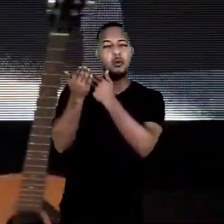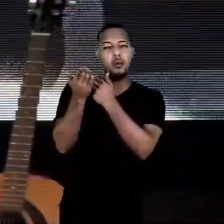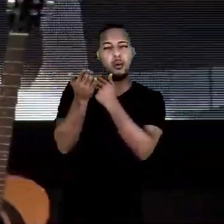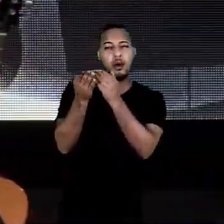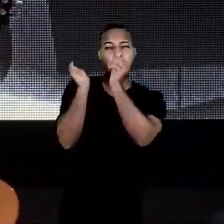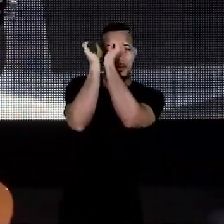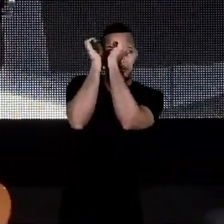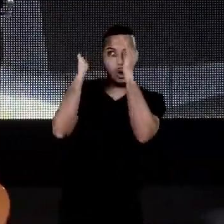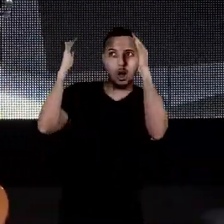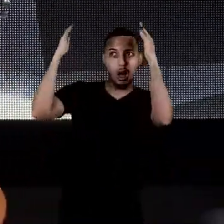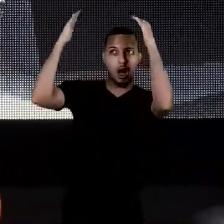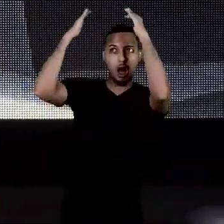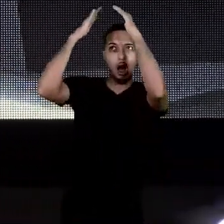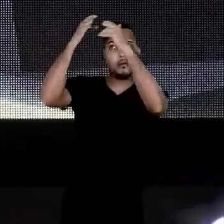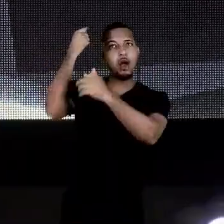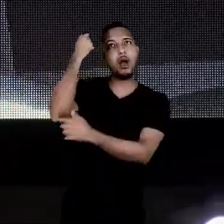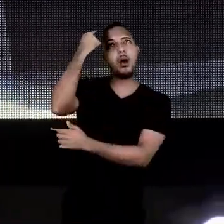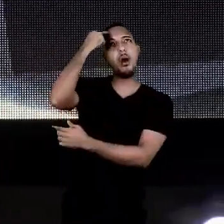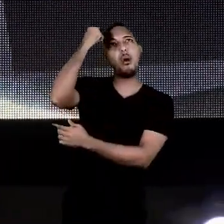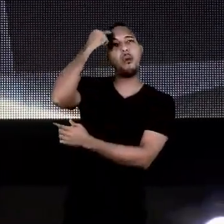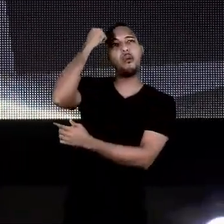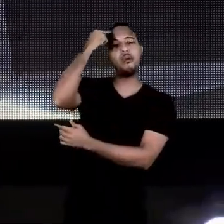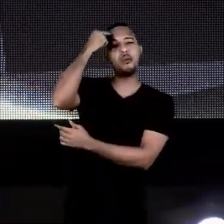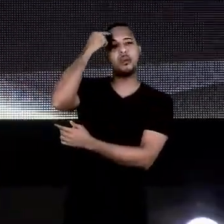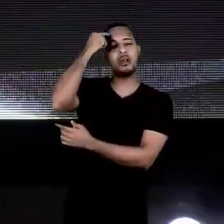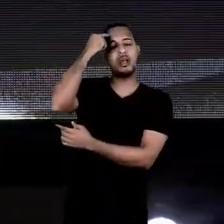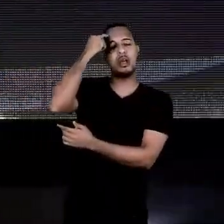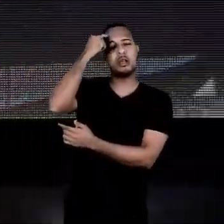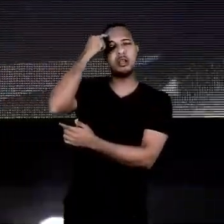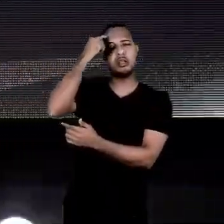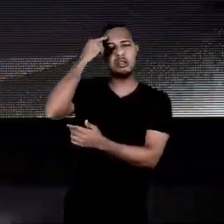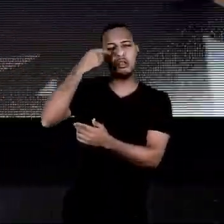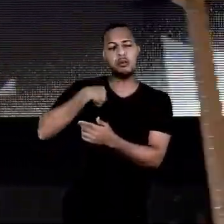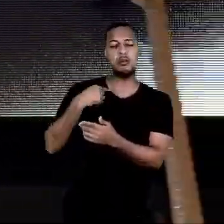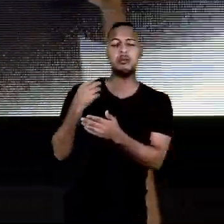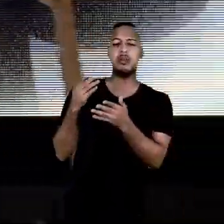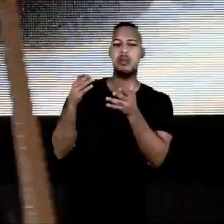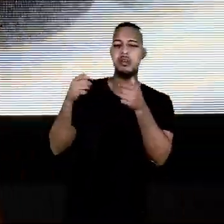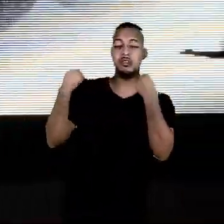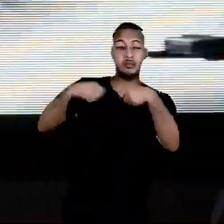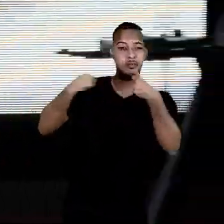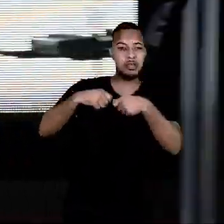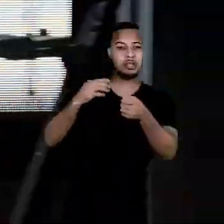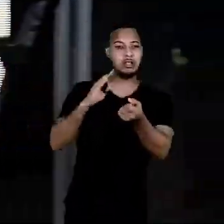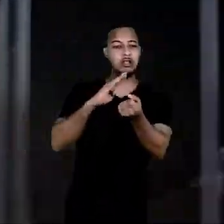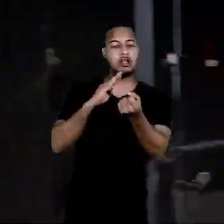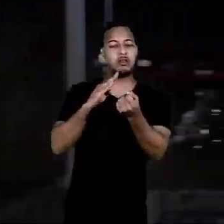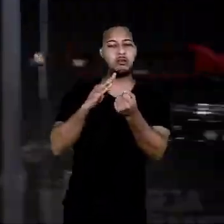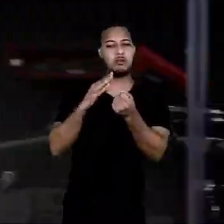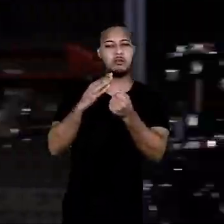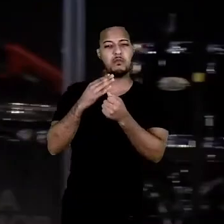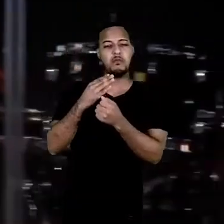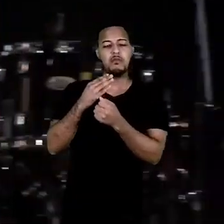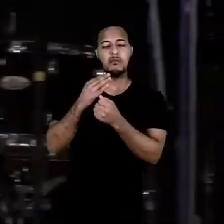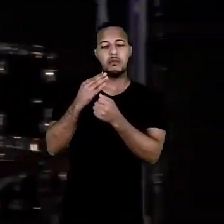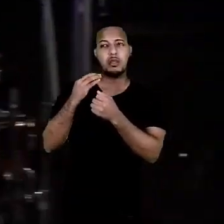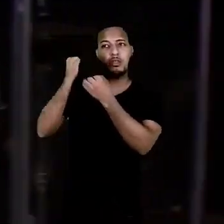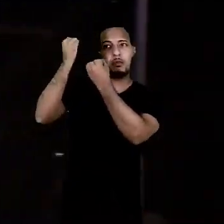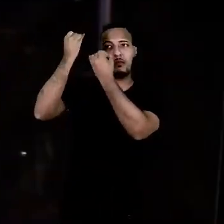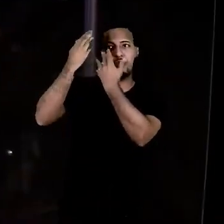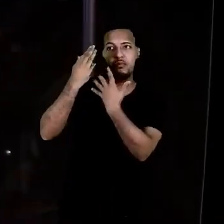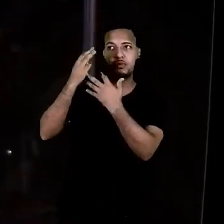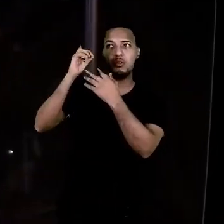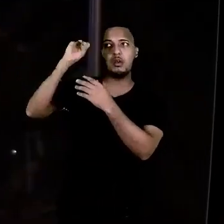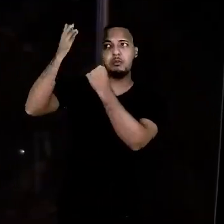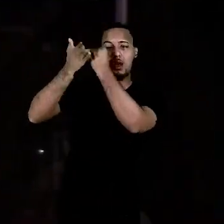com que você, naquele momento que você tanto precisa de fortalecimento, é como se o diabo lançasse